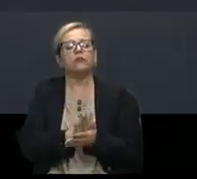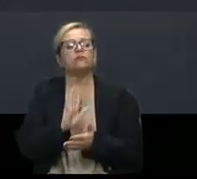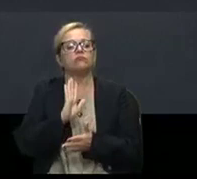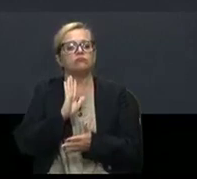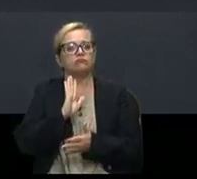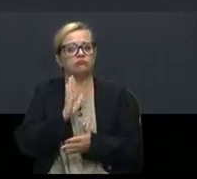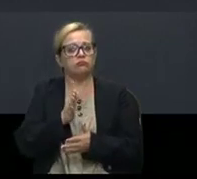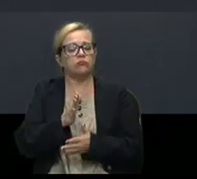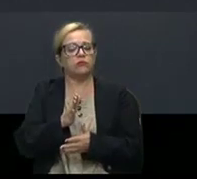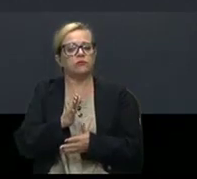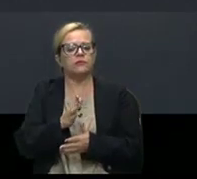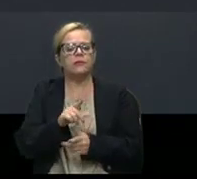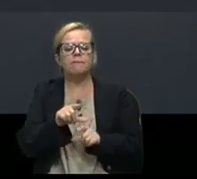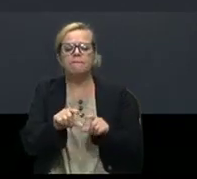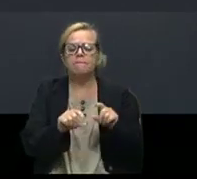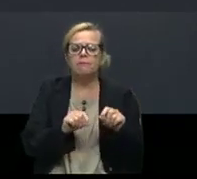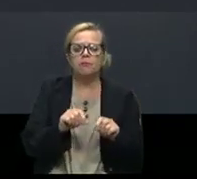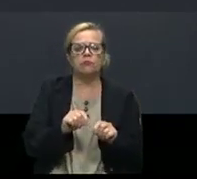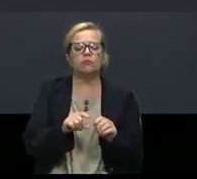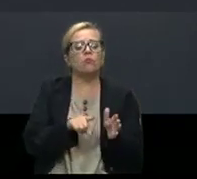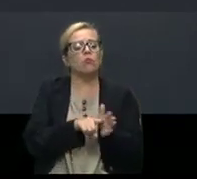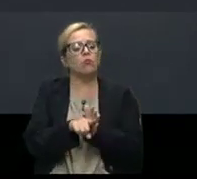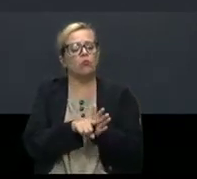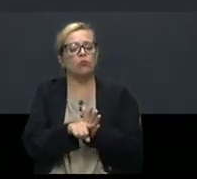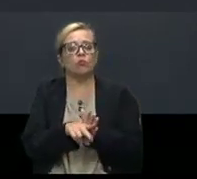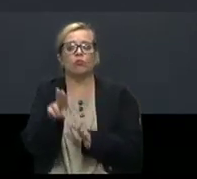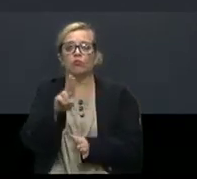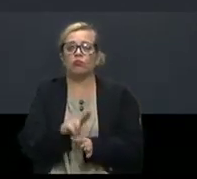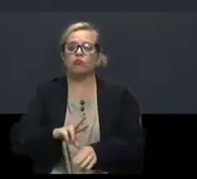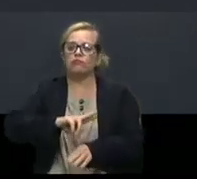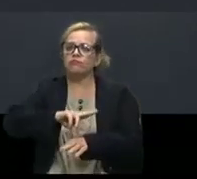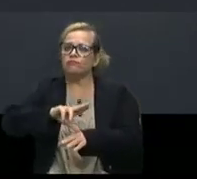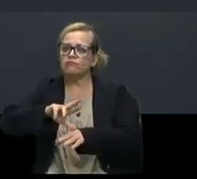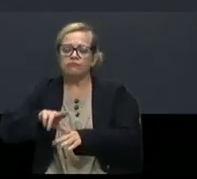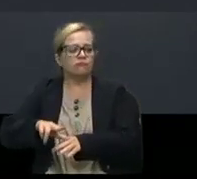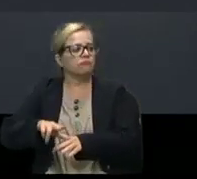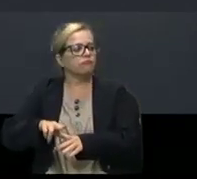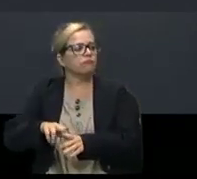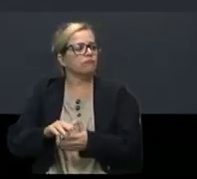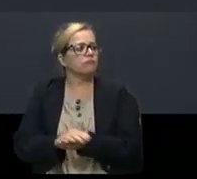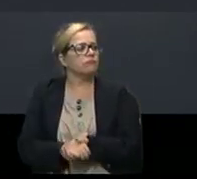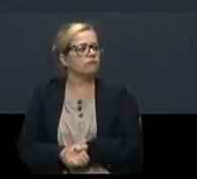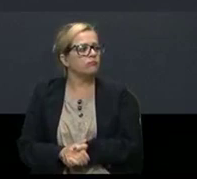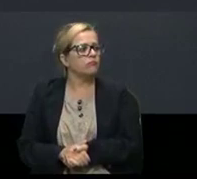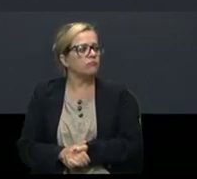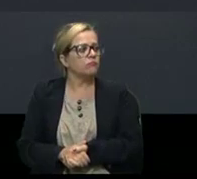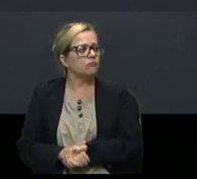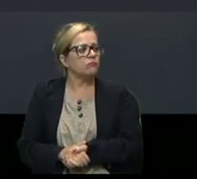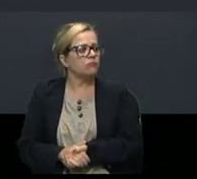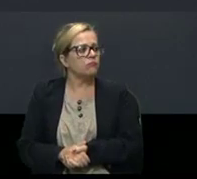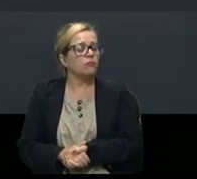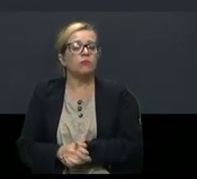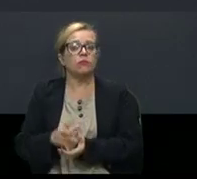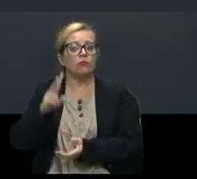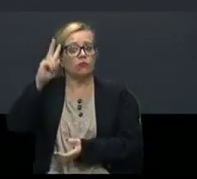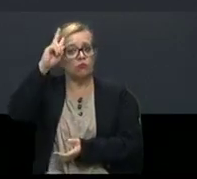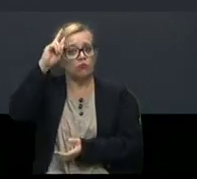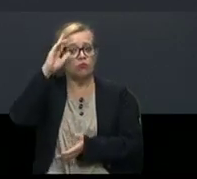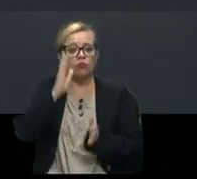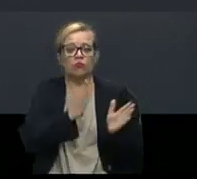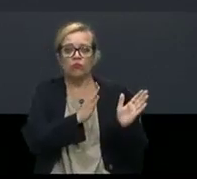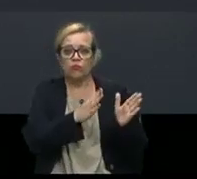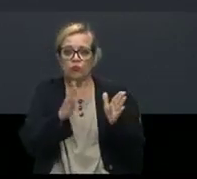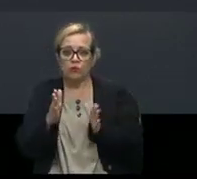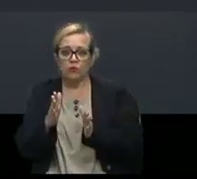já pode fazer estimativas confiáveis usando variáveis correlacionadas. Vamos rever agora os passos